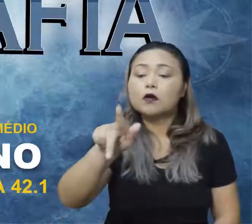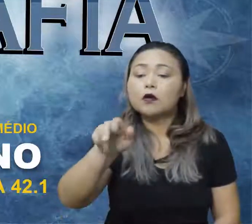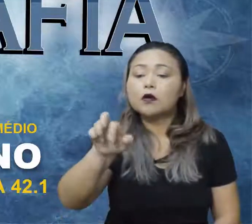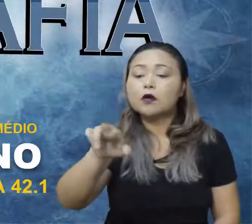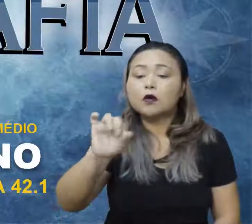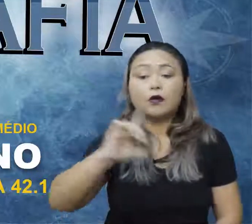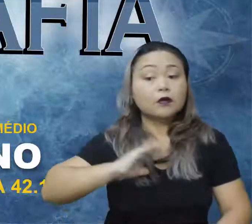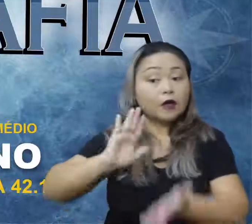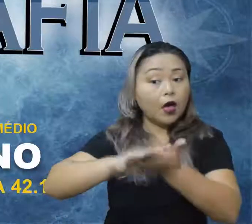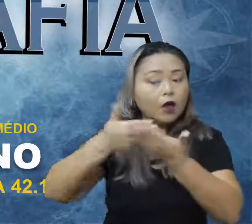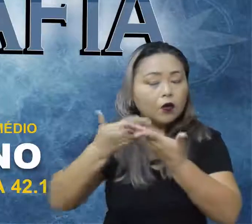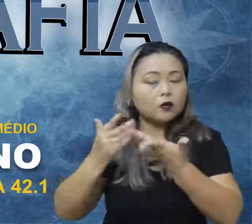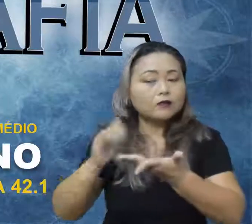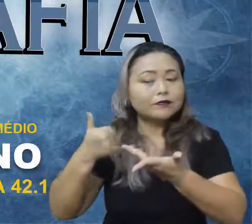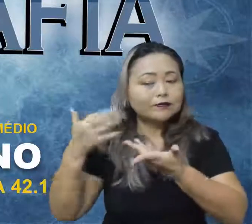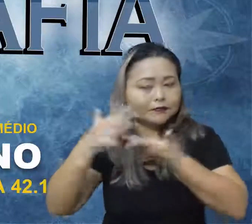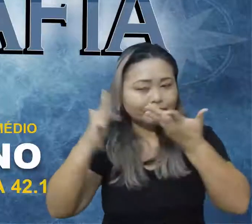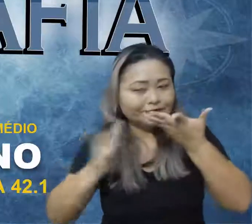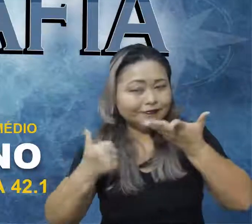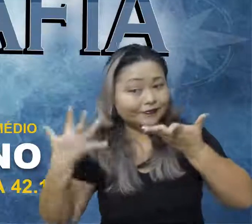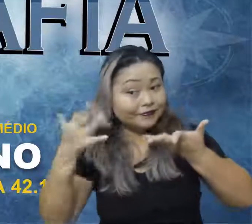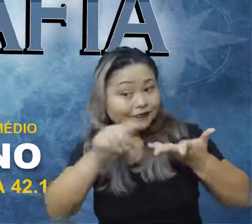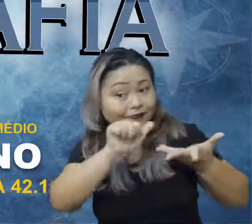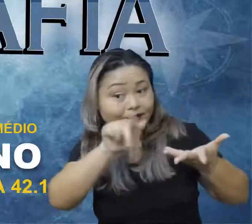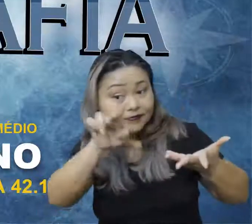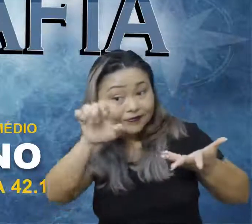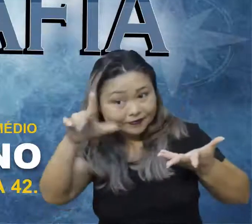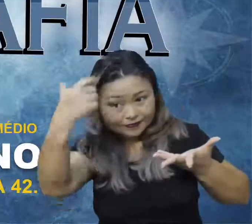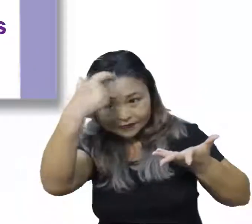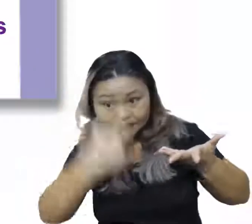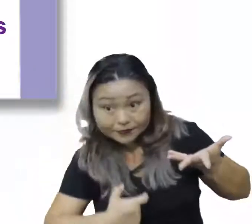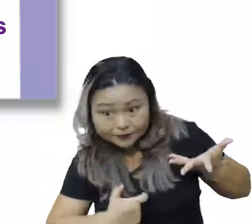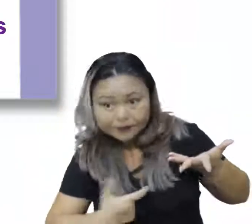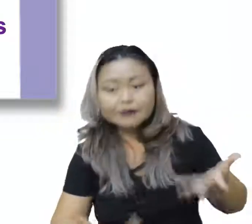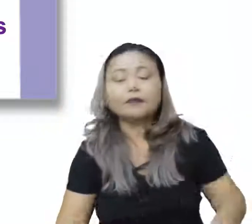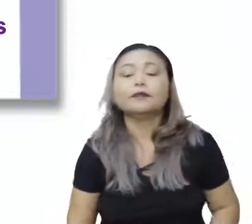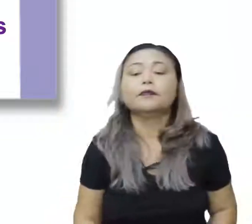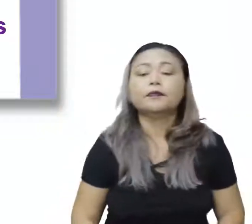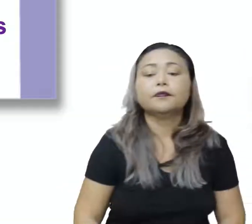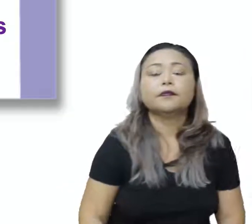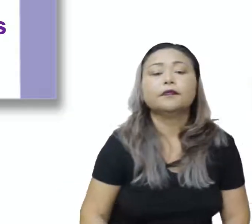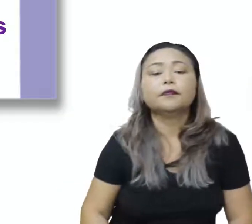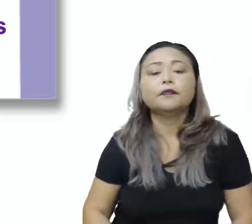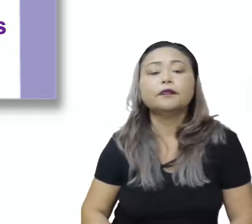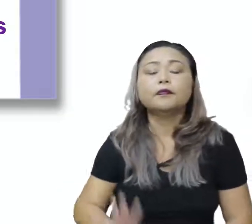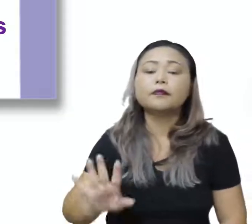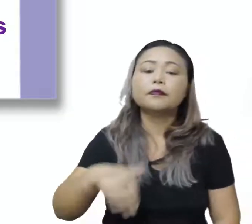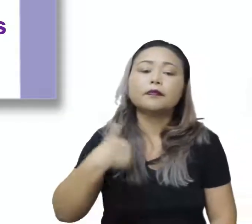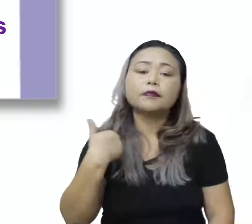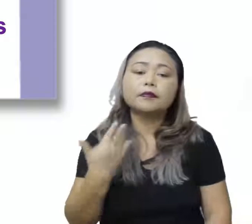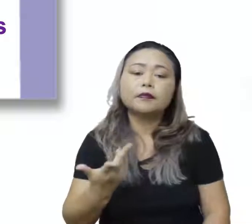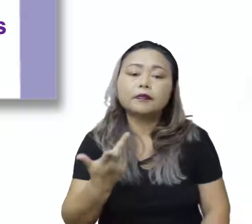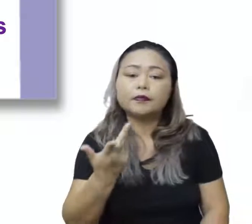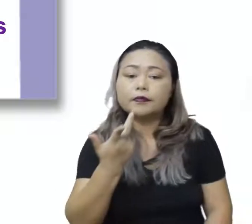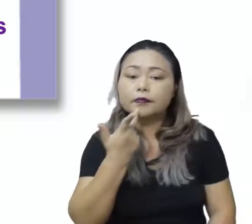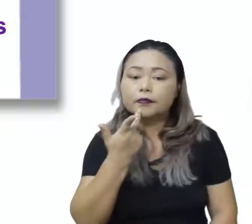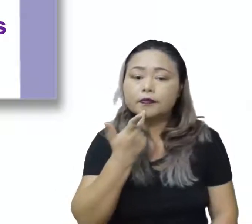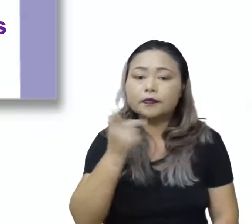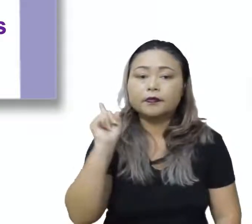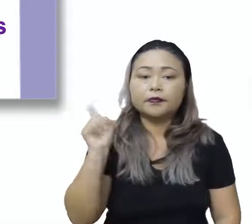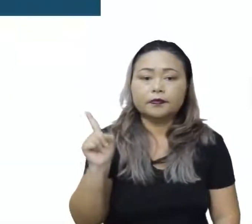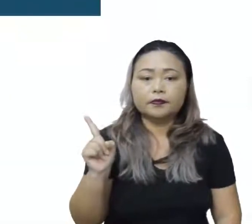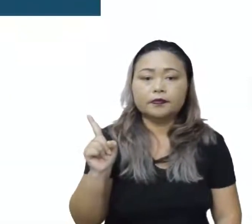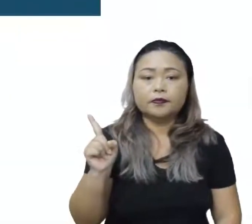intérprete maravilhosa, Aldelina. Beleza? Vamos lá, galera. O seguinte, vamos falar para vocês sobre